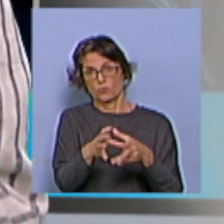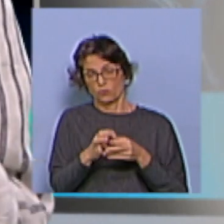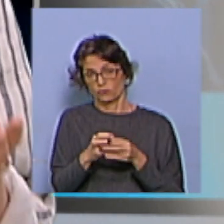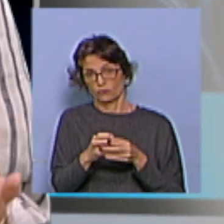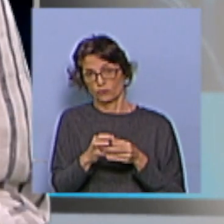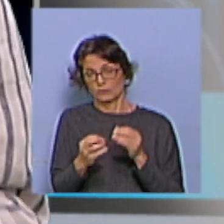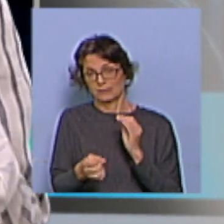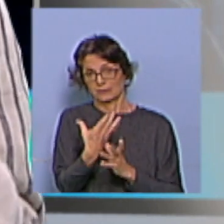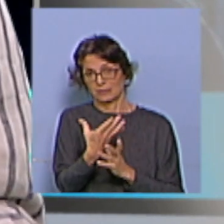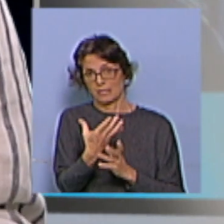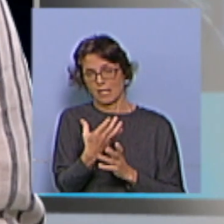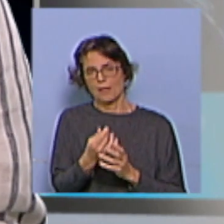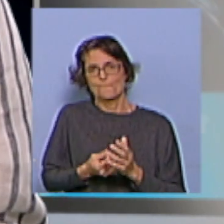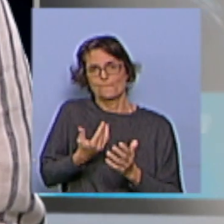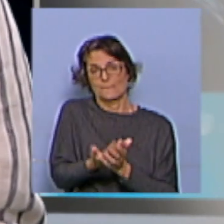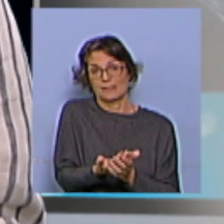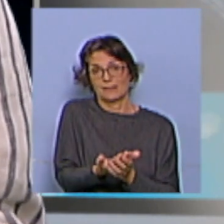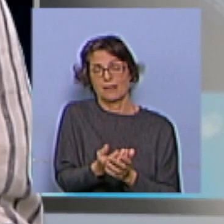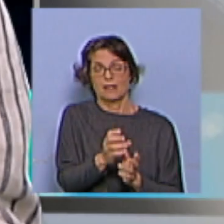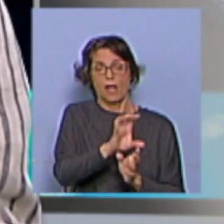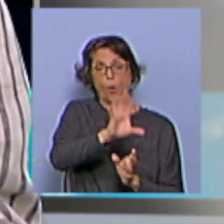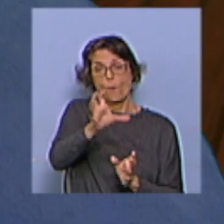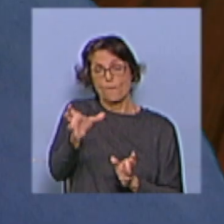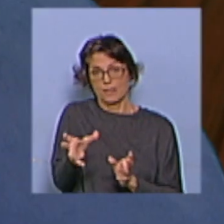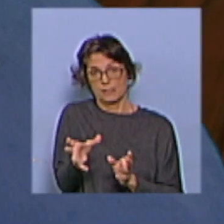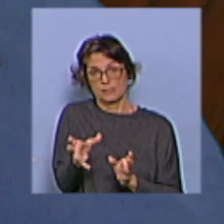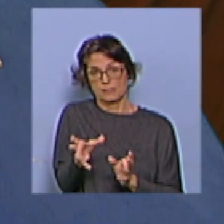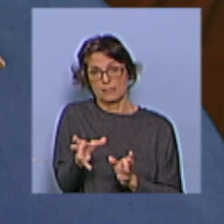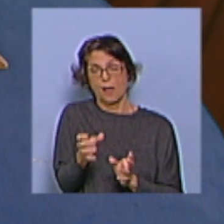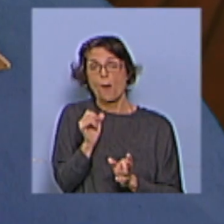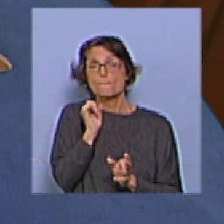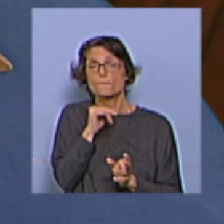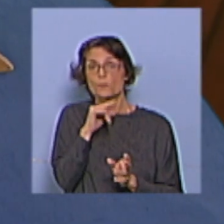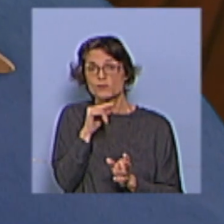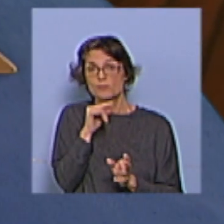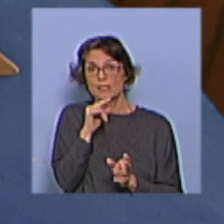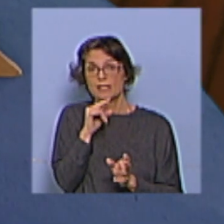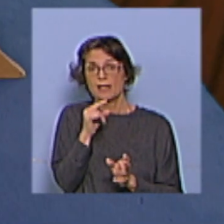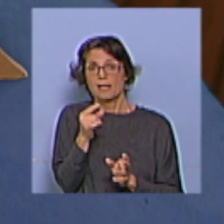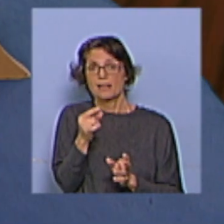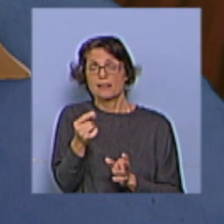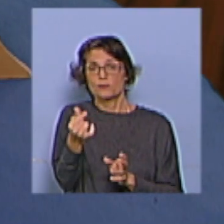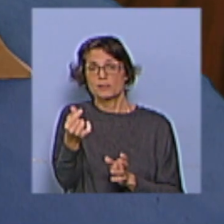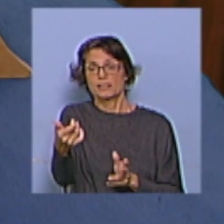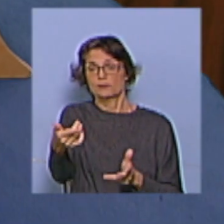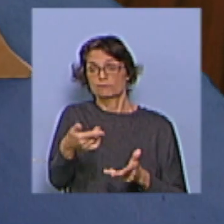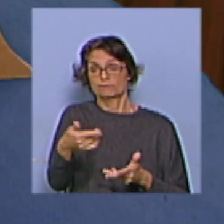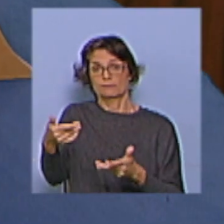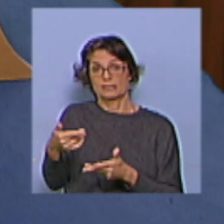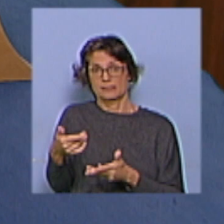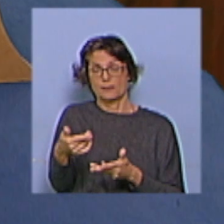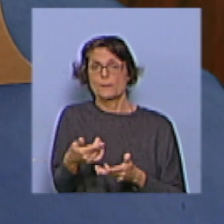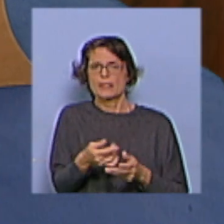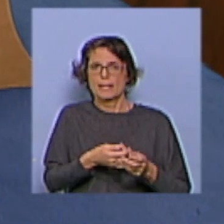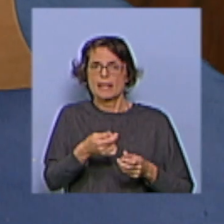uma espécie de balão de oxigênio para agir nas suas próprias economias e, para isso,